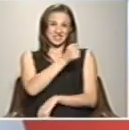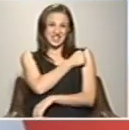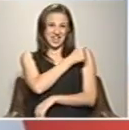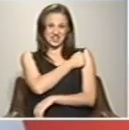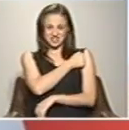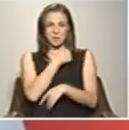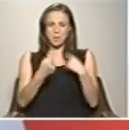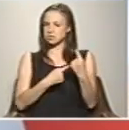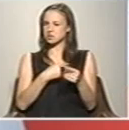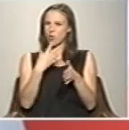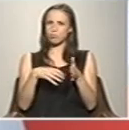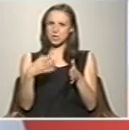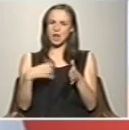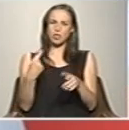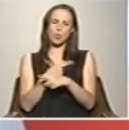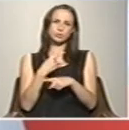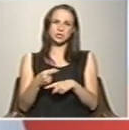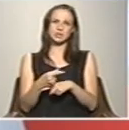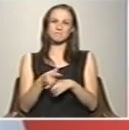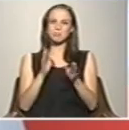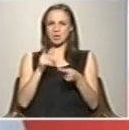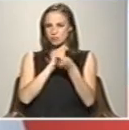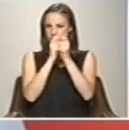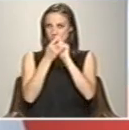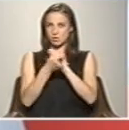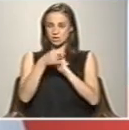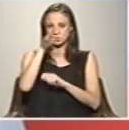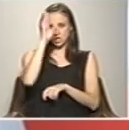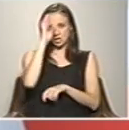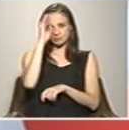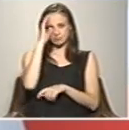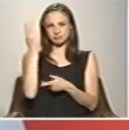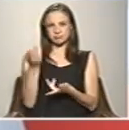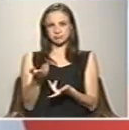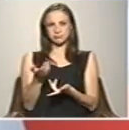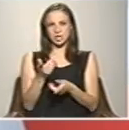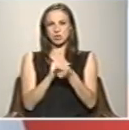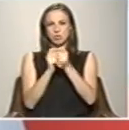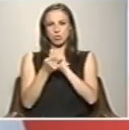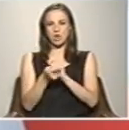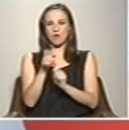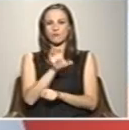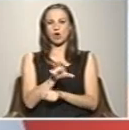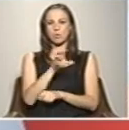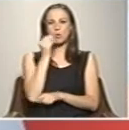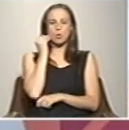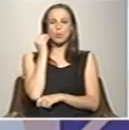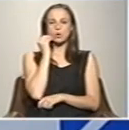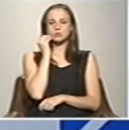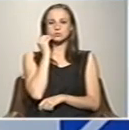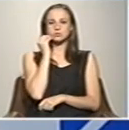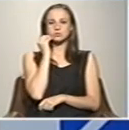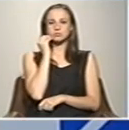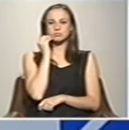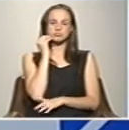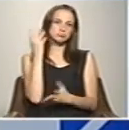muito complicado, sem ser através de uma mudança de mentalidades e de um trabalho no sentido de mudarmos a forma como estamos com as